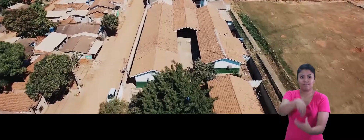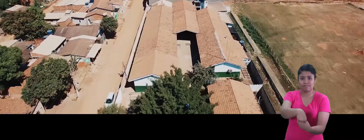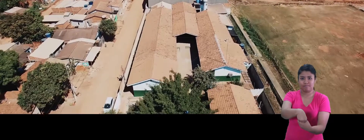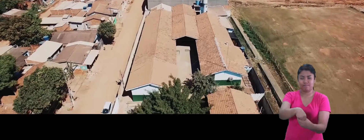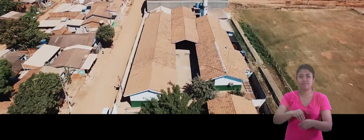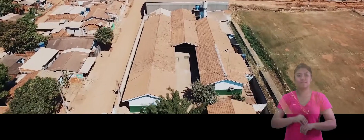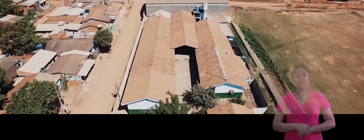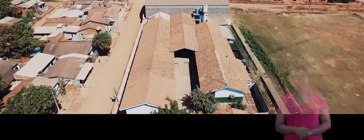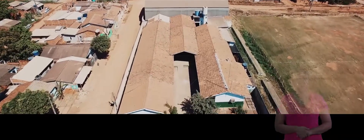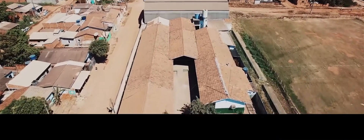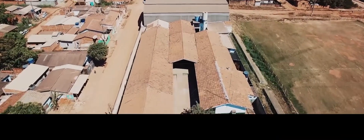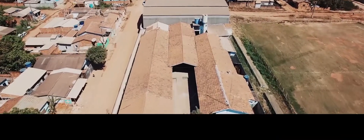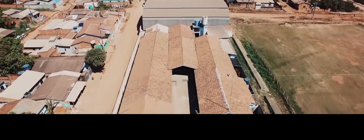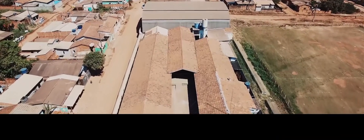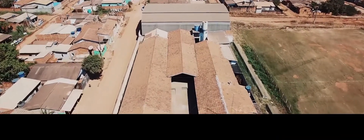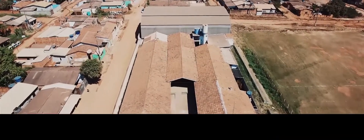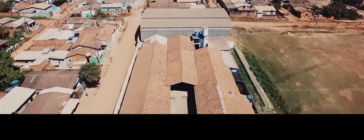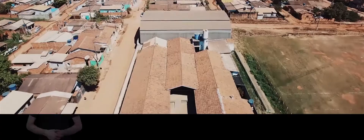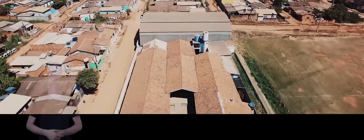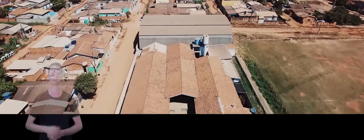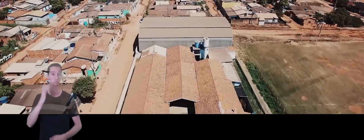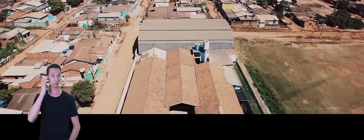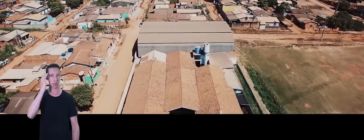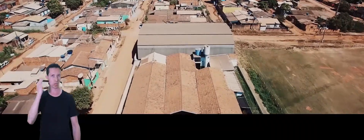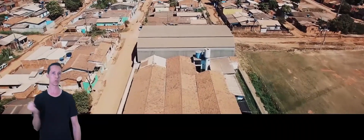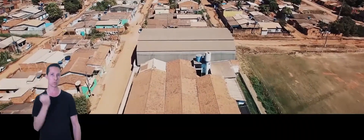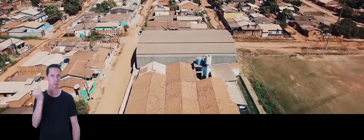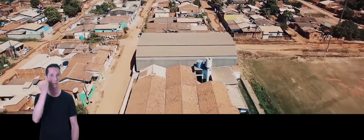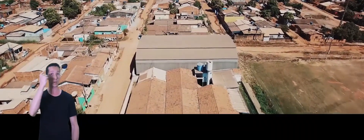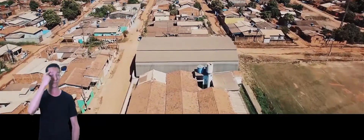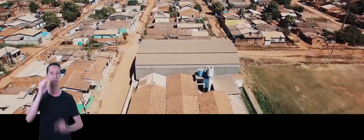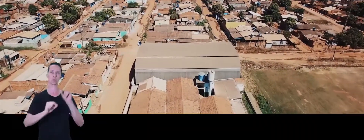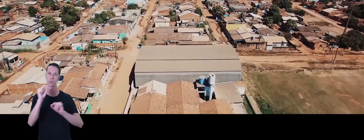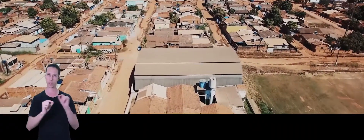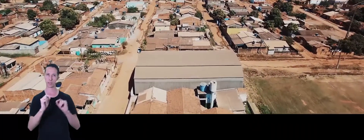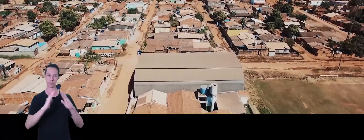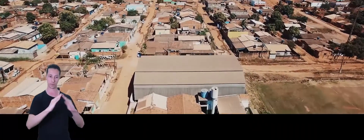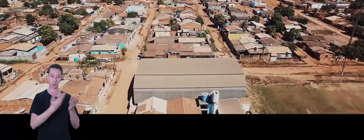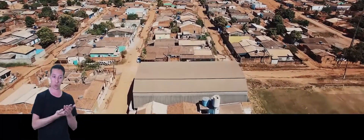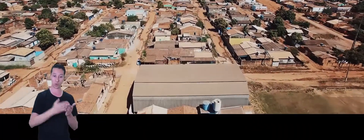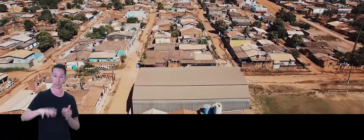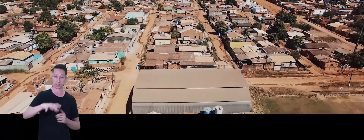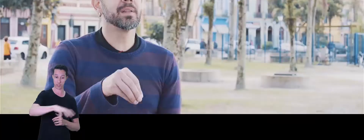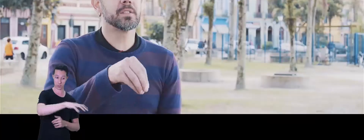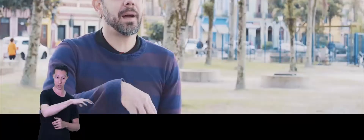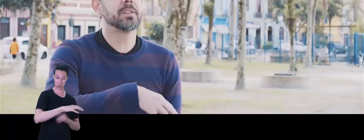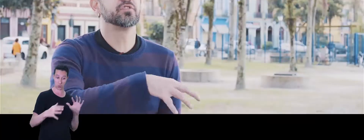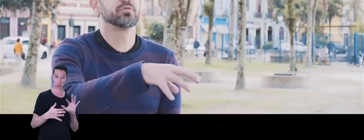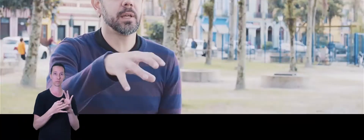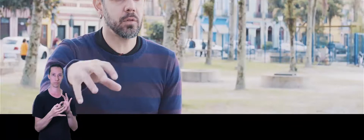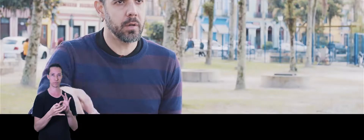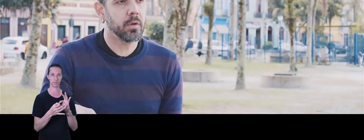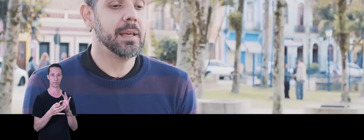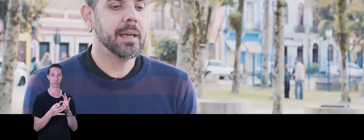profundamente enfronhada no território onde ela está. Eu acho importante pensar a escola como uma das